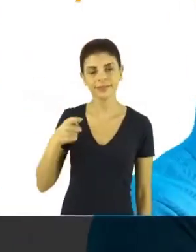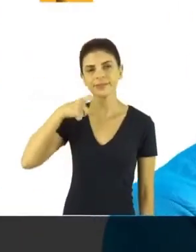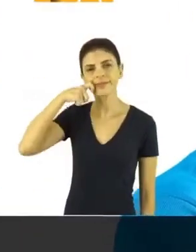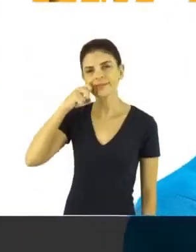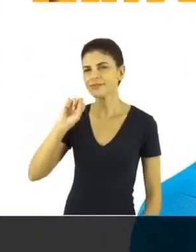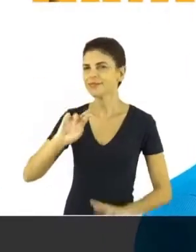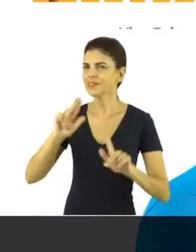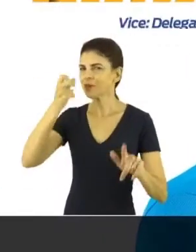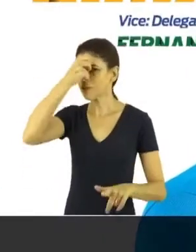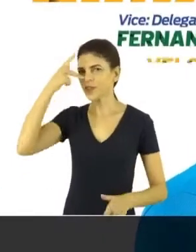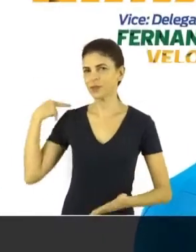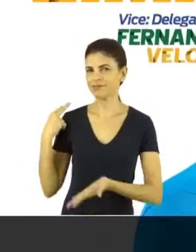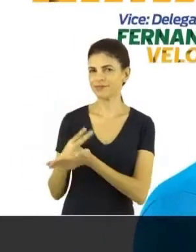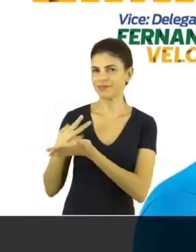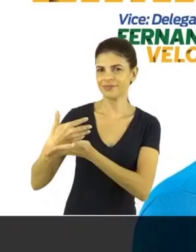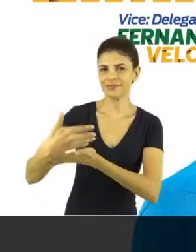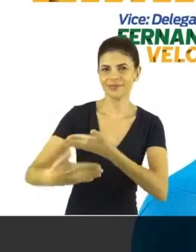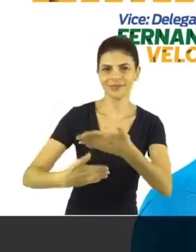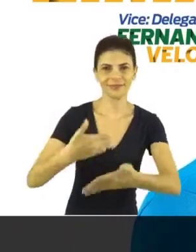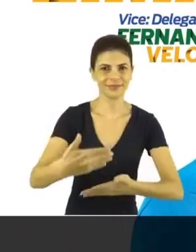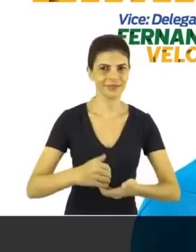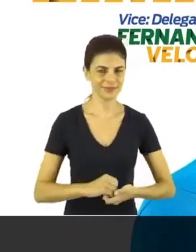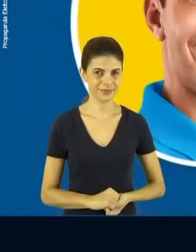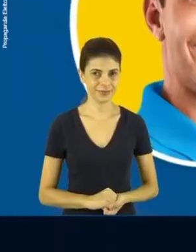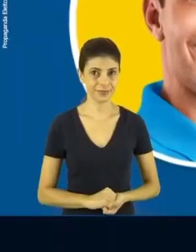Luiz Lima, diferente disso tudo que está aí.